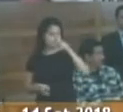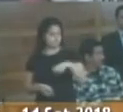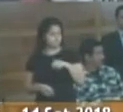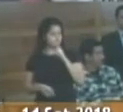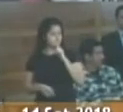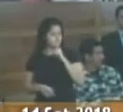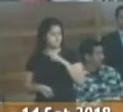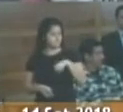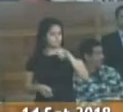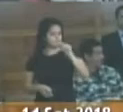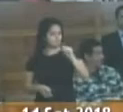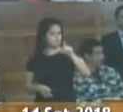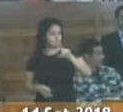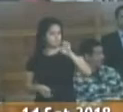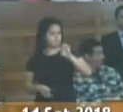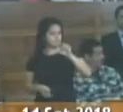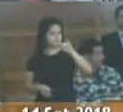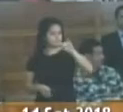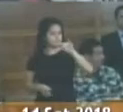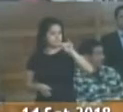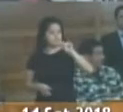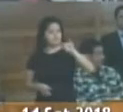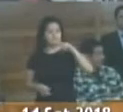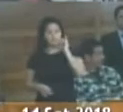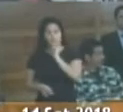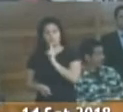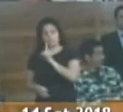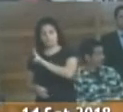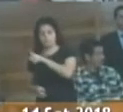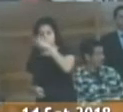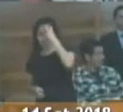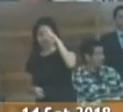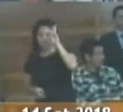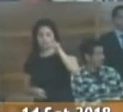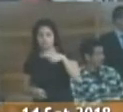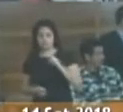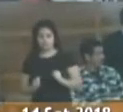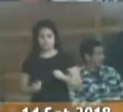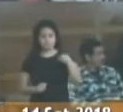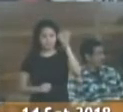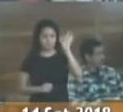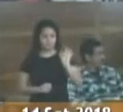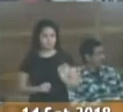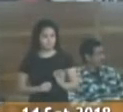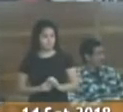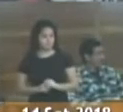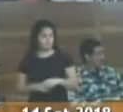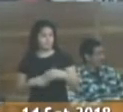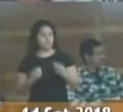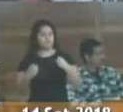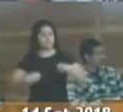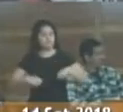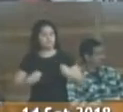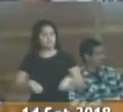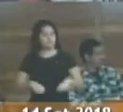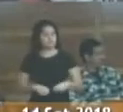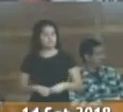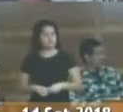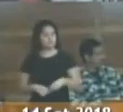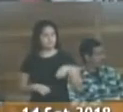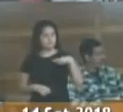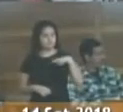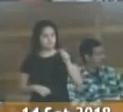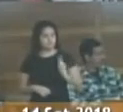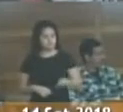na Alerge, que está olhando por essas pessoas, por essa história, e pode ter certeza que o que o senhor precisar com relação a isso vai ter